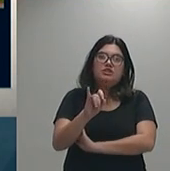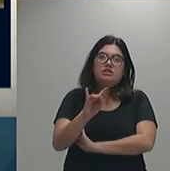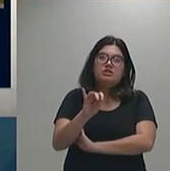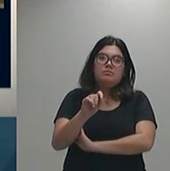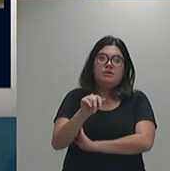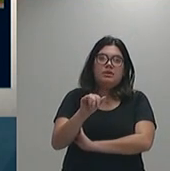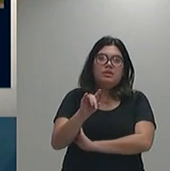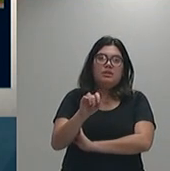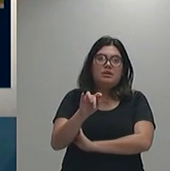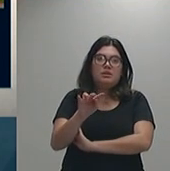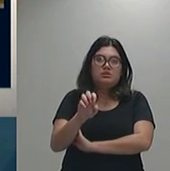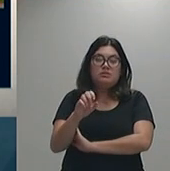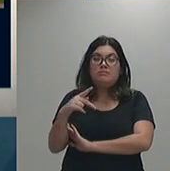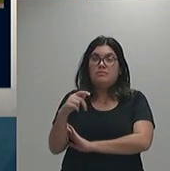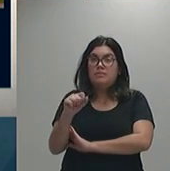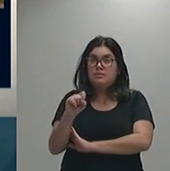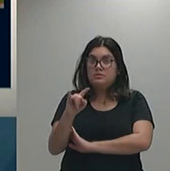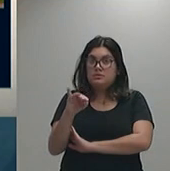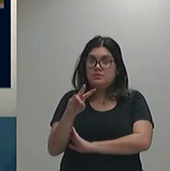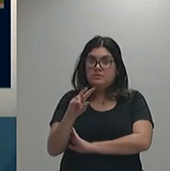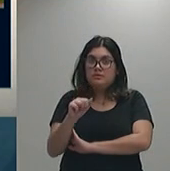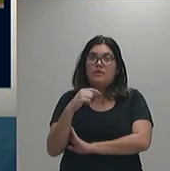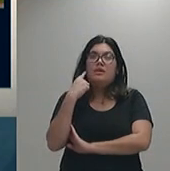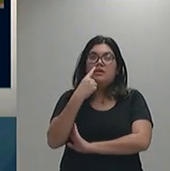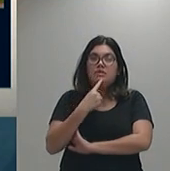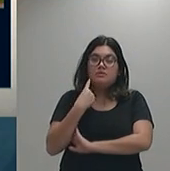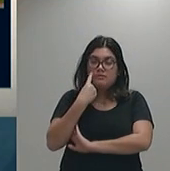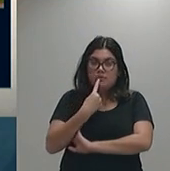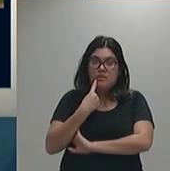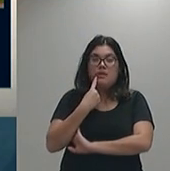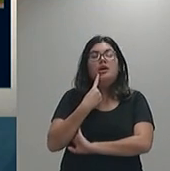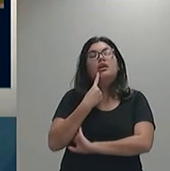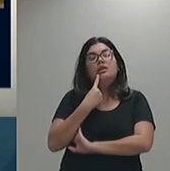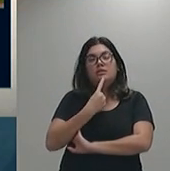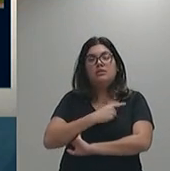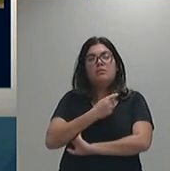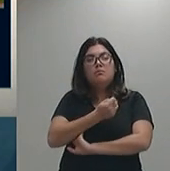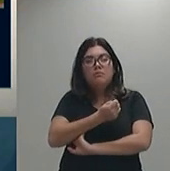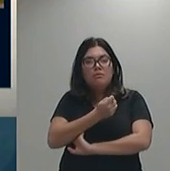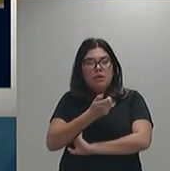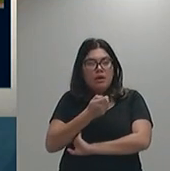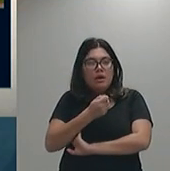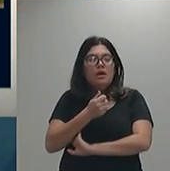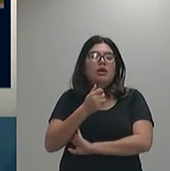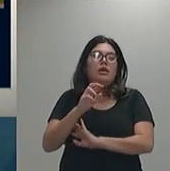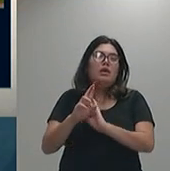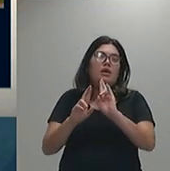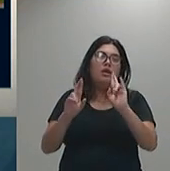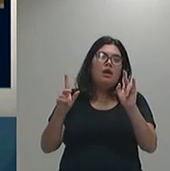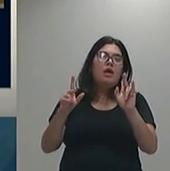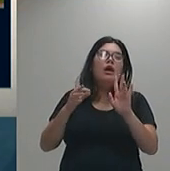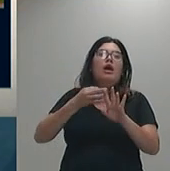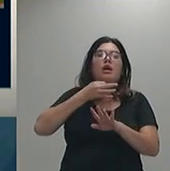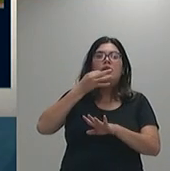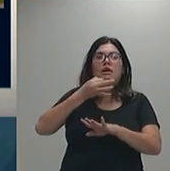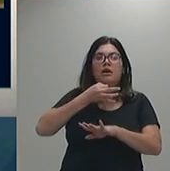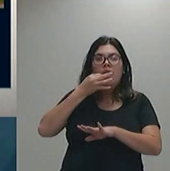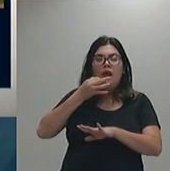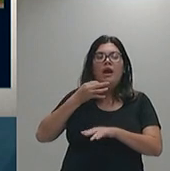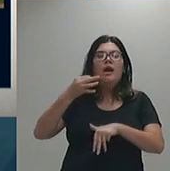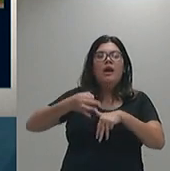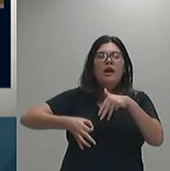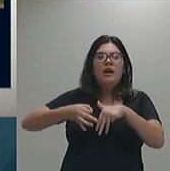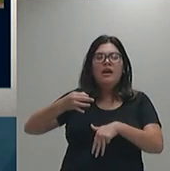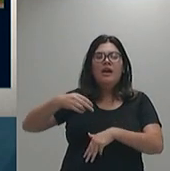do advogado embora a pena divergência em relação a fundamentação ora trazida pela ministra